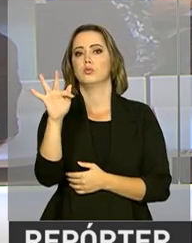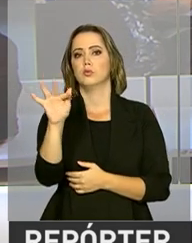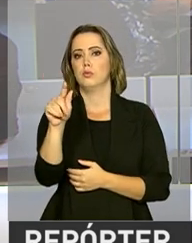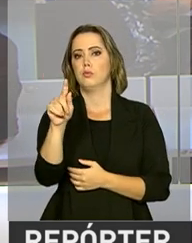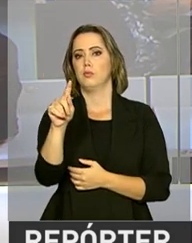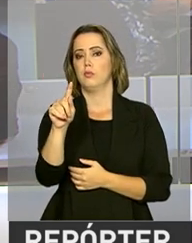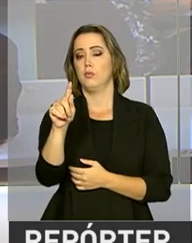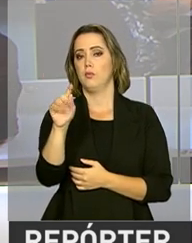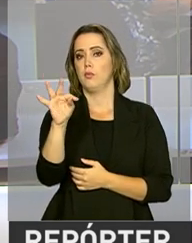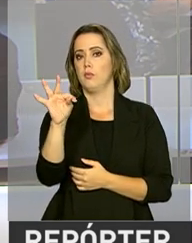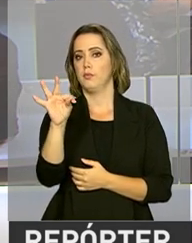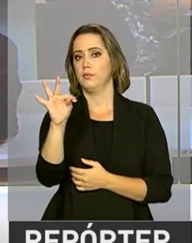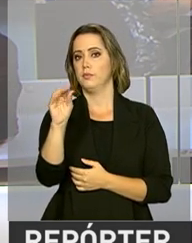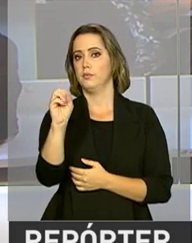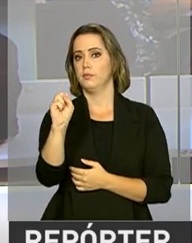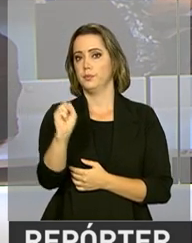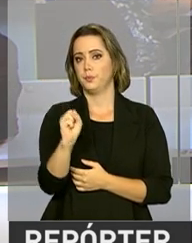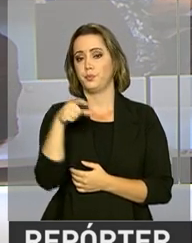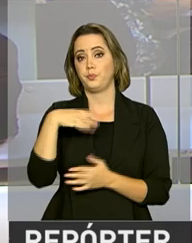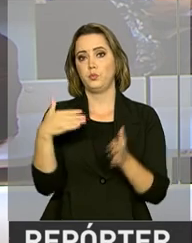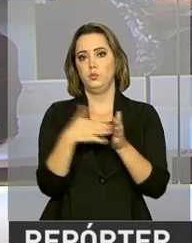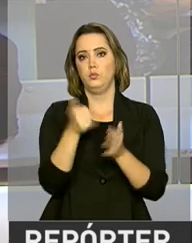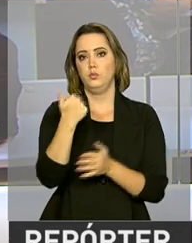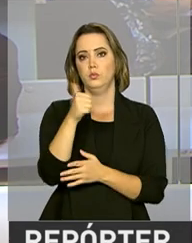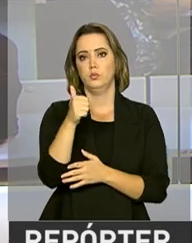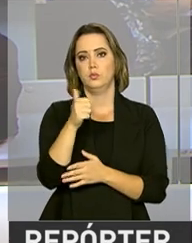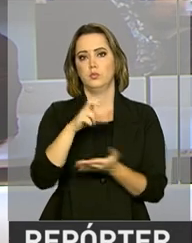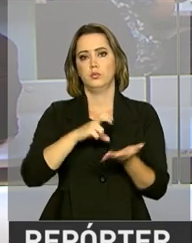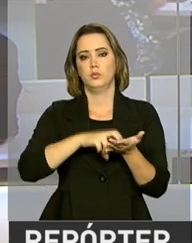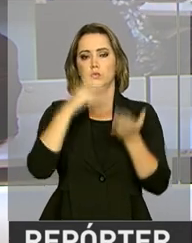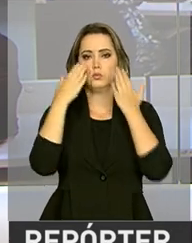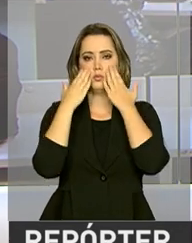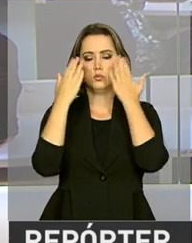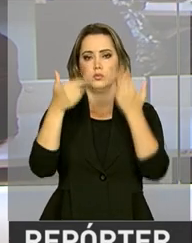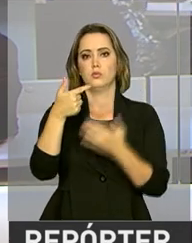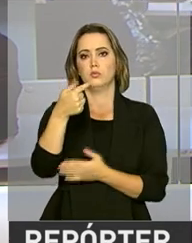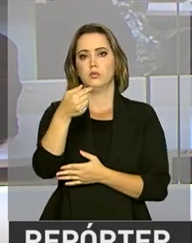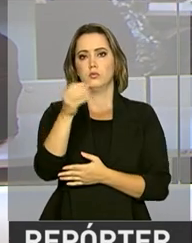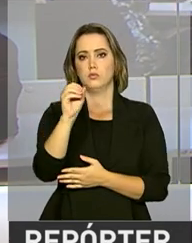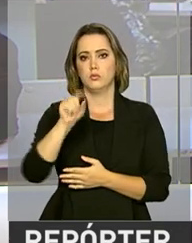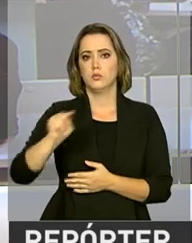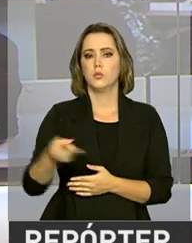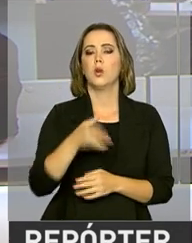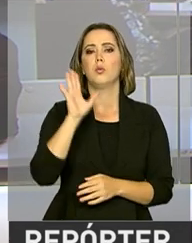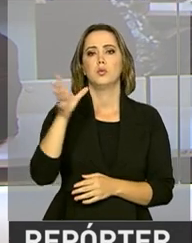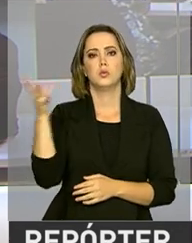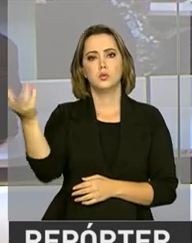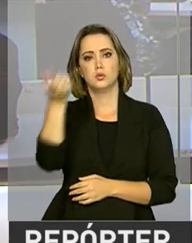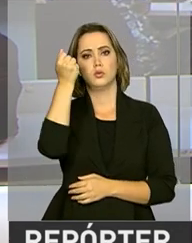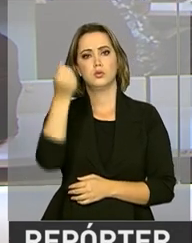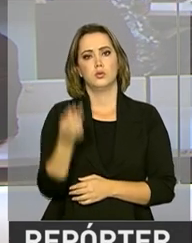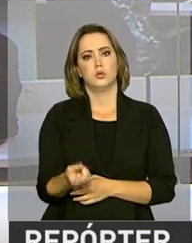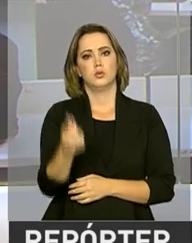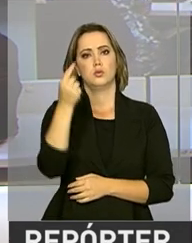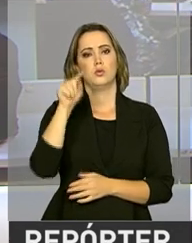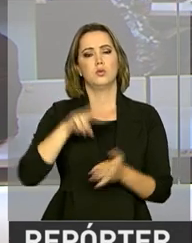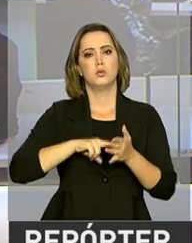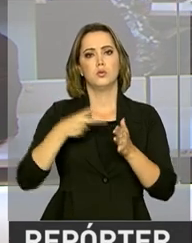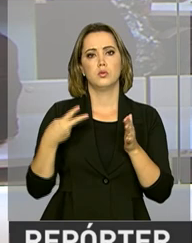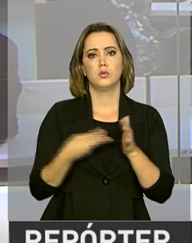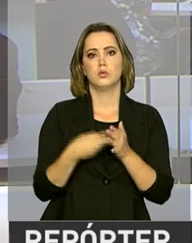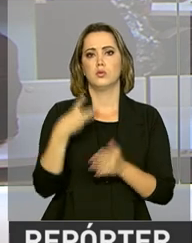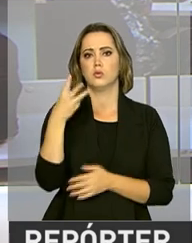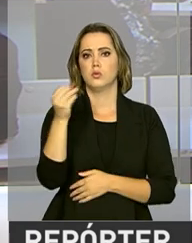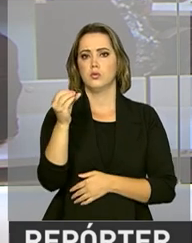fgts até as 11 horas da manhã 700 mil pessoas já tinham sacado o dinheiro das contas isso representa